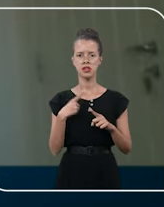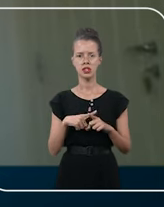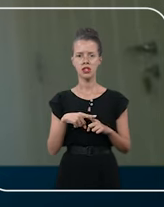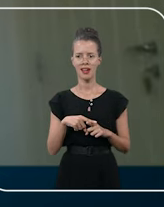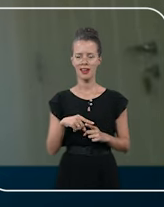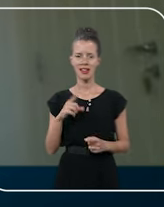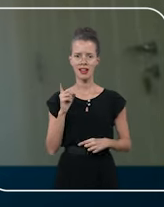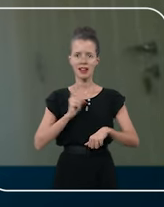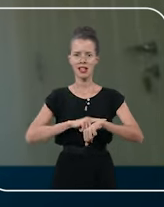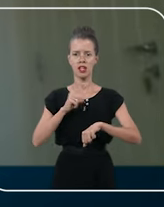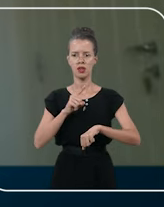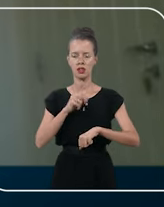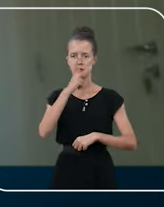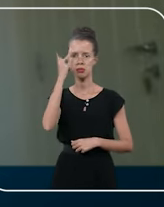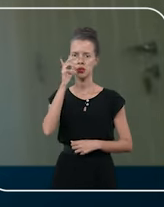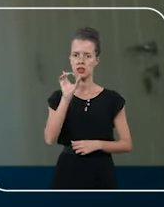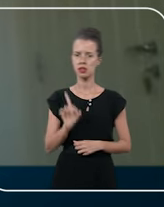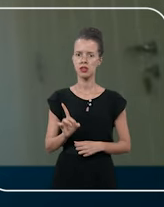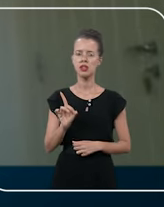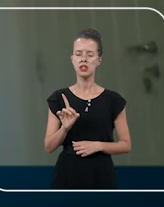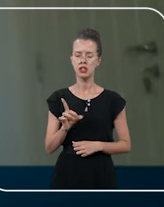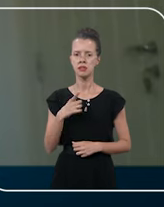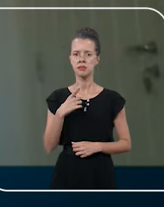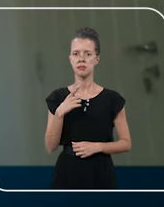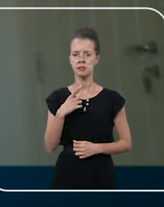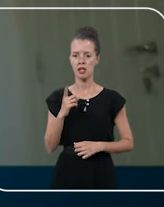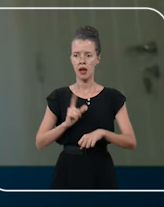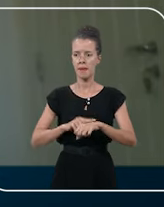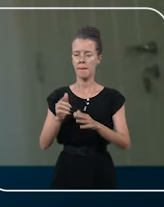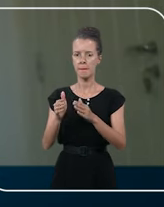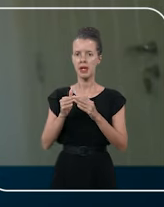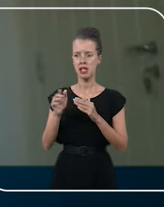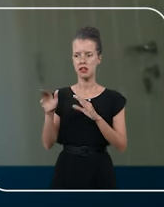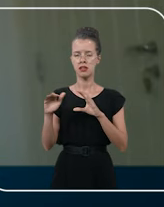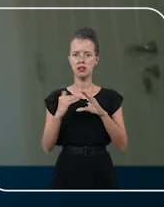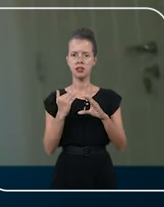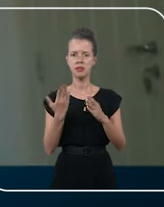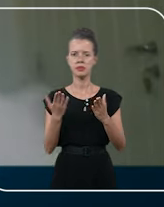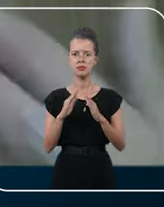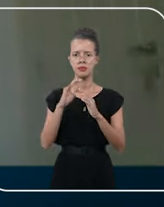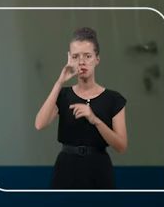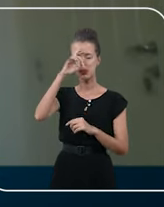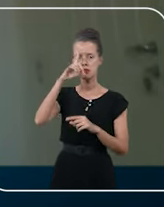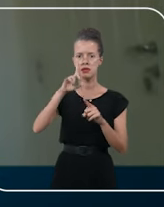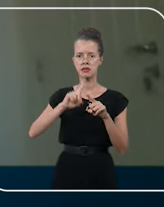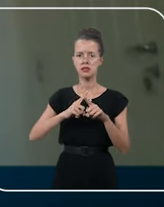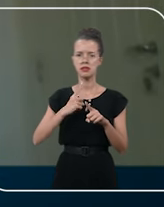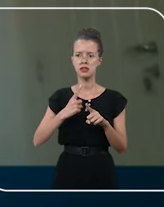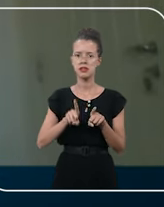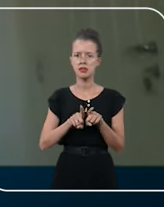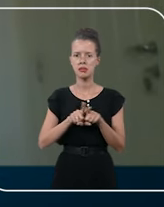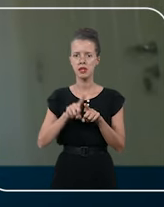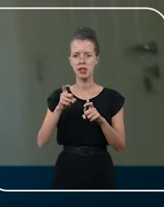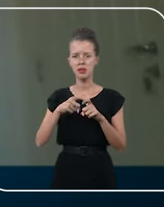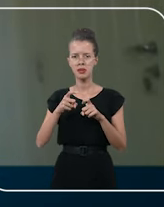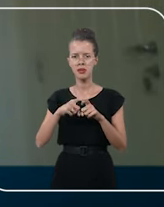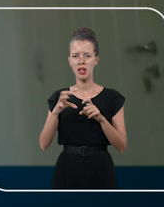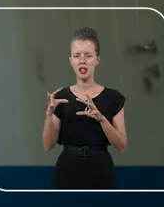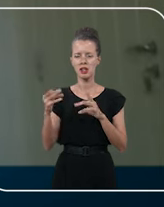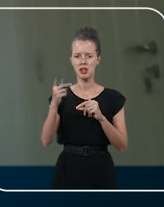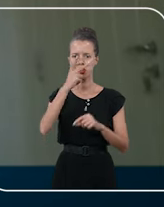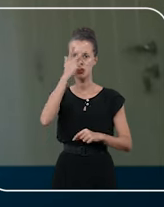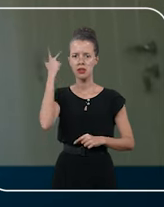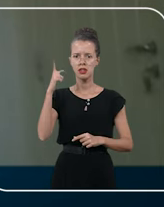ele requeira. Então, quando eu falo de controlador, eu estou falando do hospital, estou falando do médico, né? Estou falando daquelas pessoas que têm de alguma forma